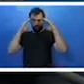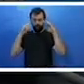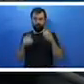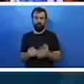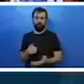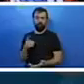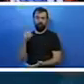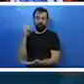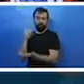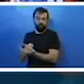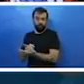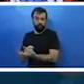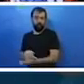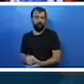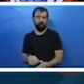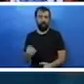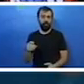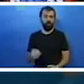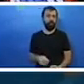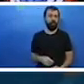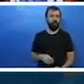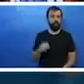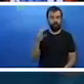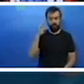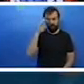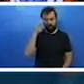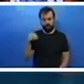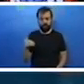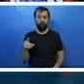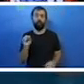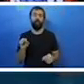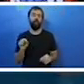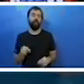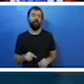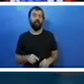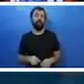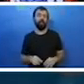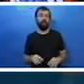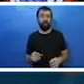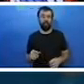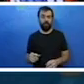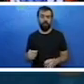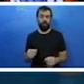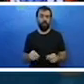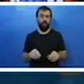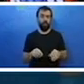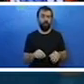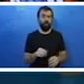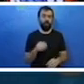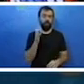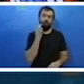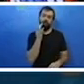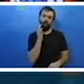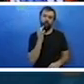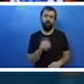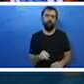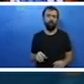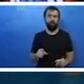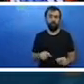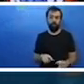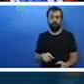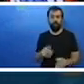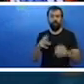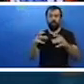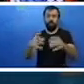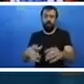a casa de fundição. Lá era derretido e construído, formava umas barrinhas de